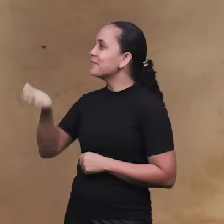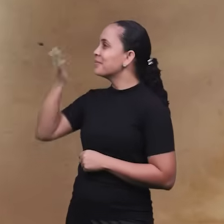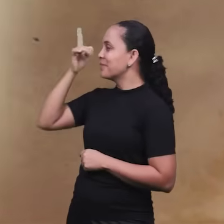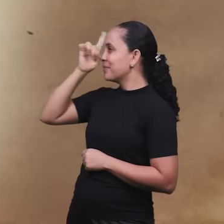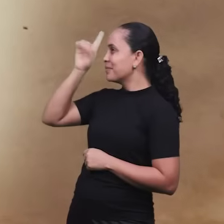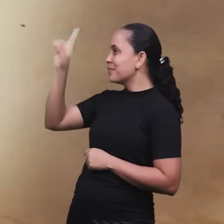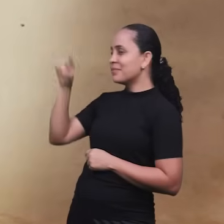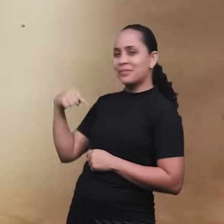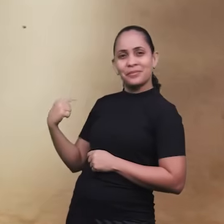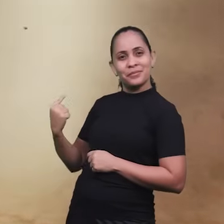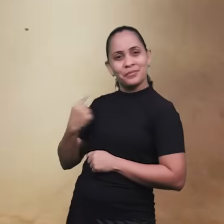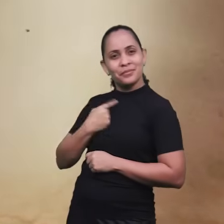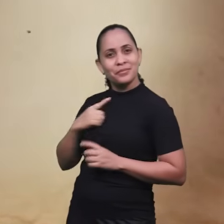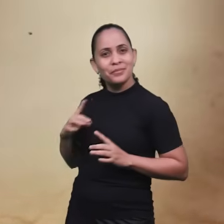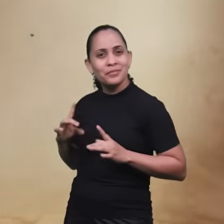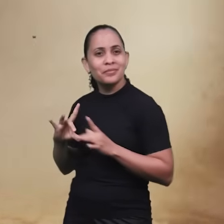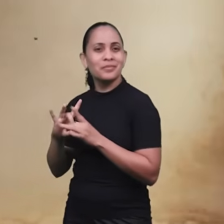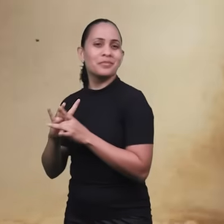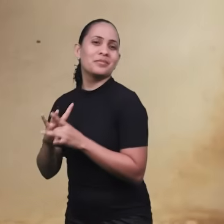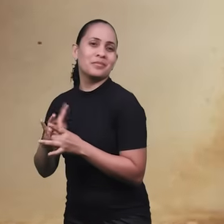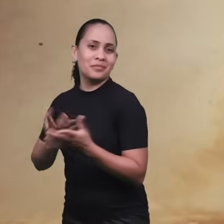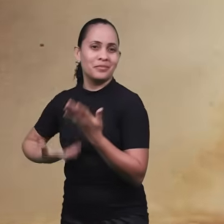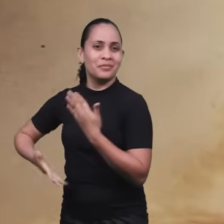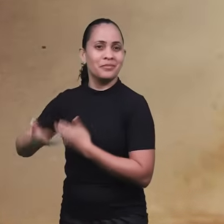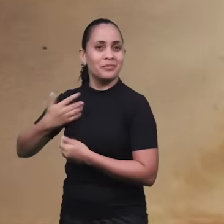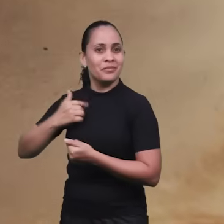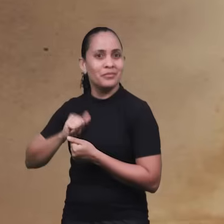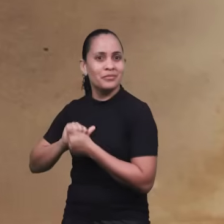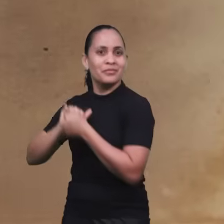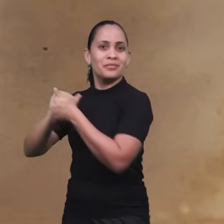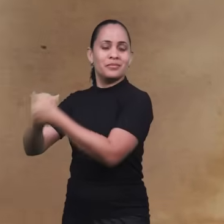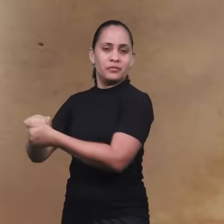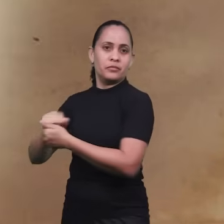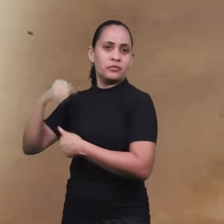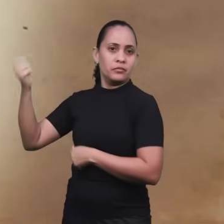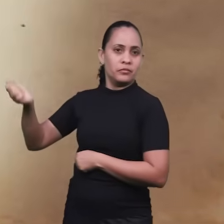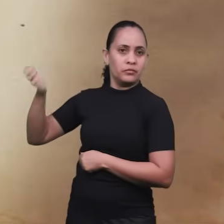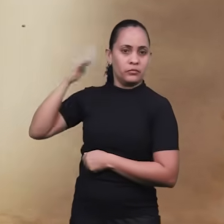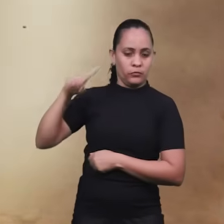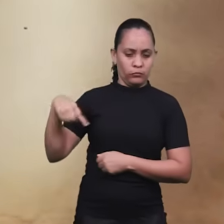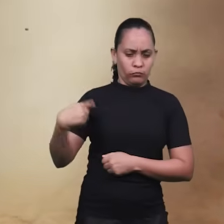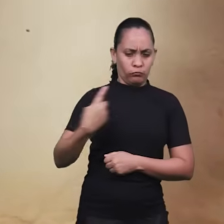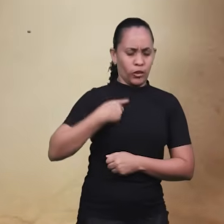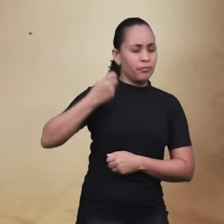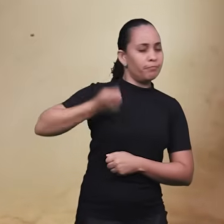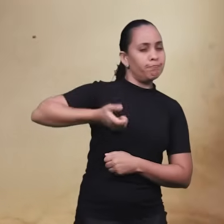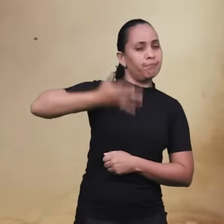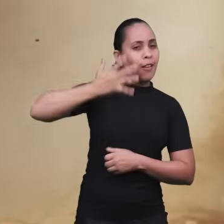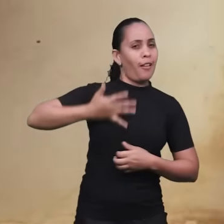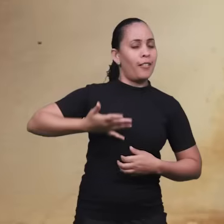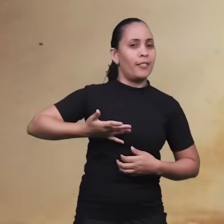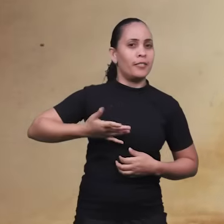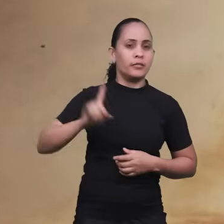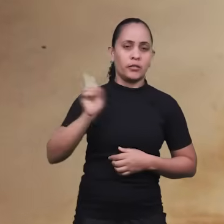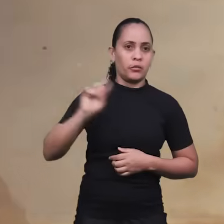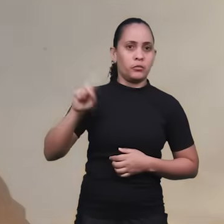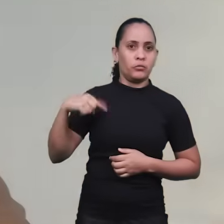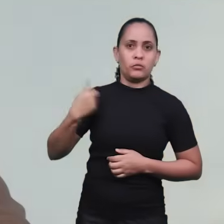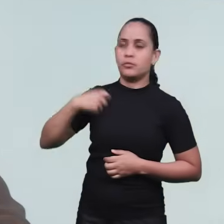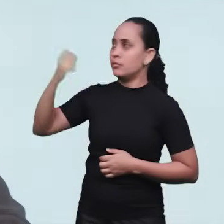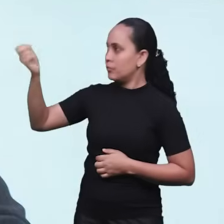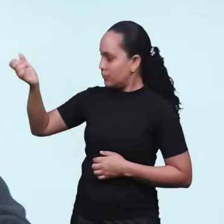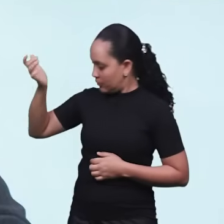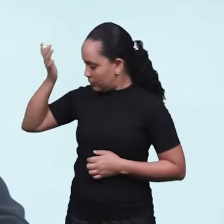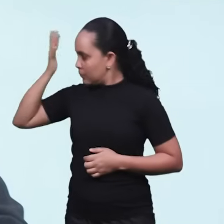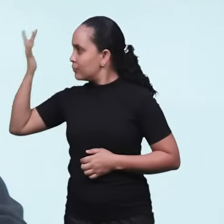agora sois luz no Senhor. Andai como filhos da luz. Nós não somos a fonte da luz, mas